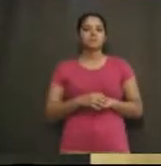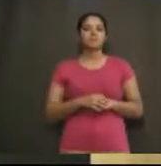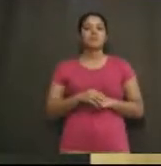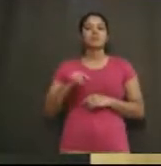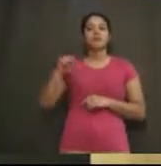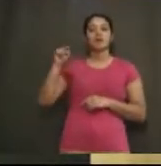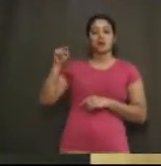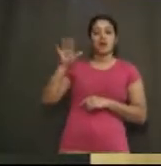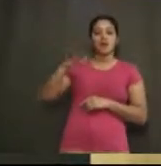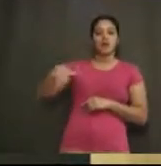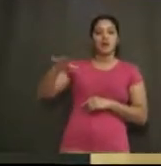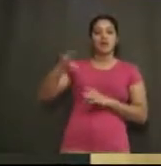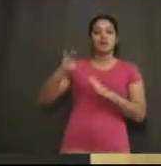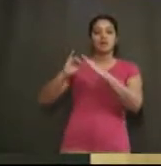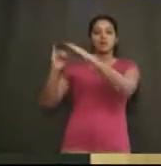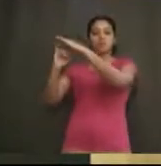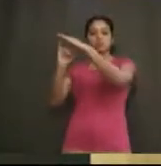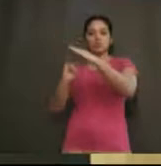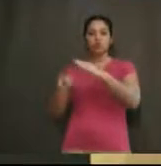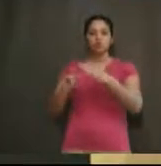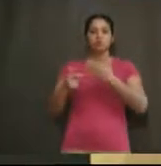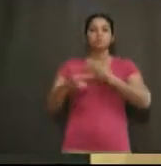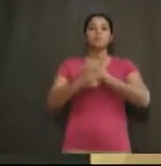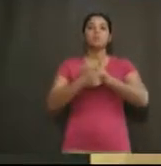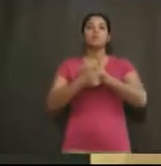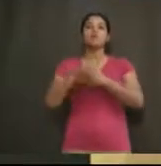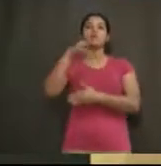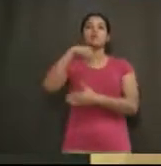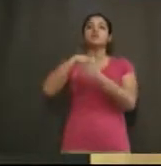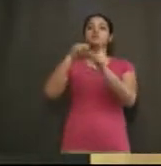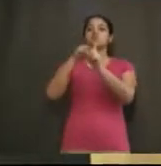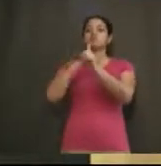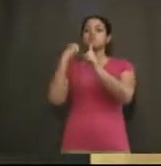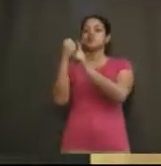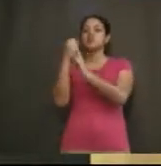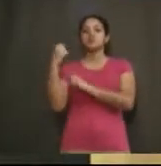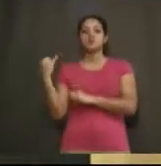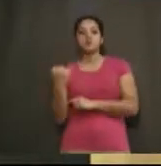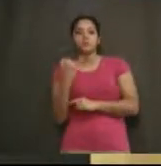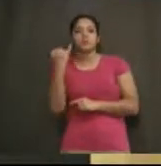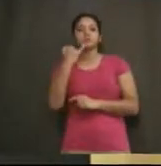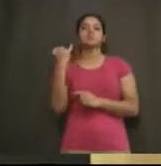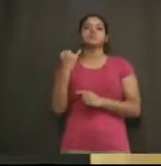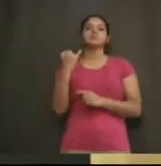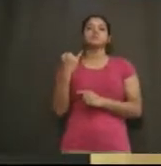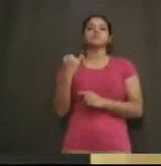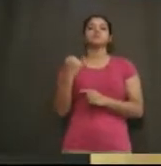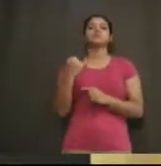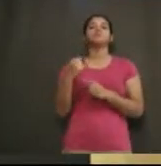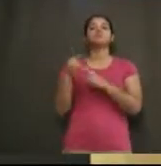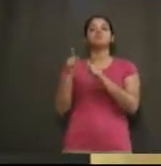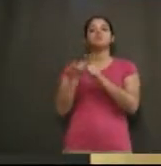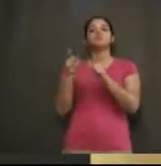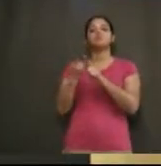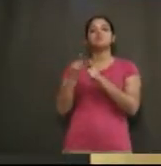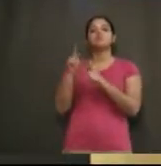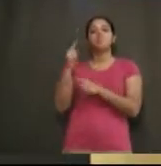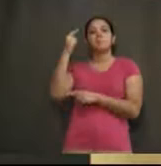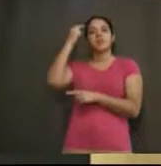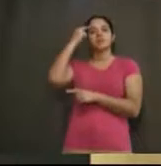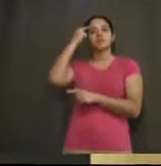social importante, não é, também na vanguarda das